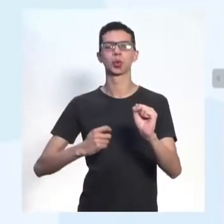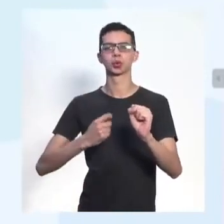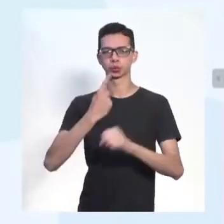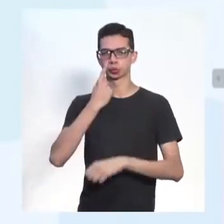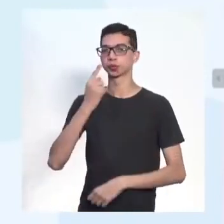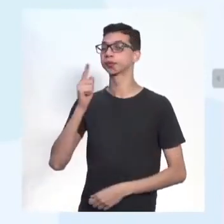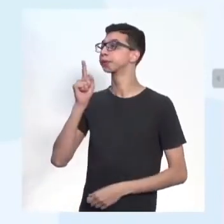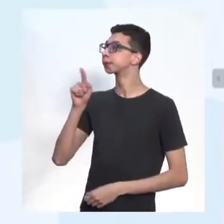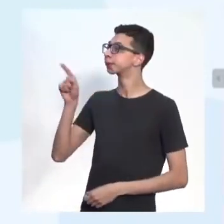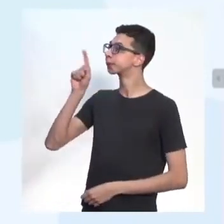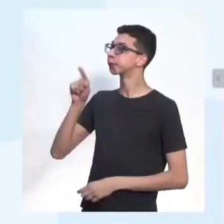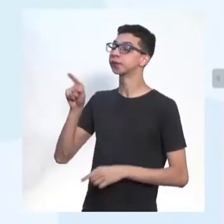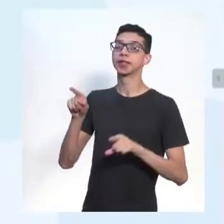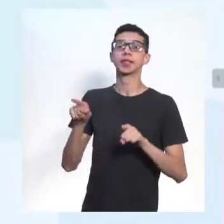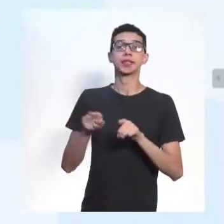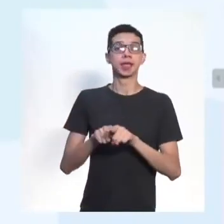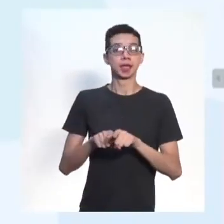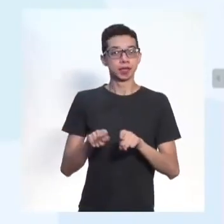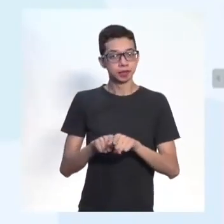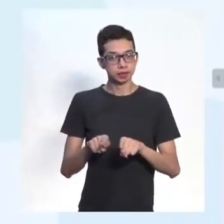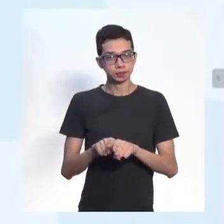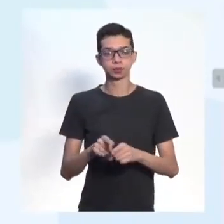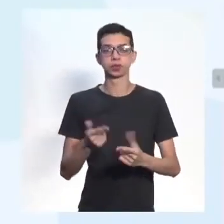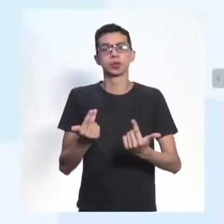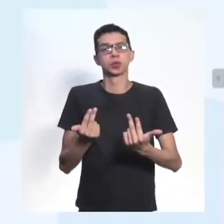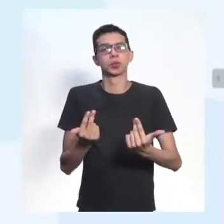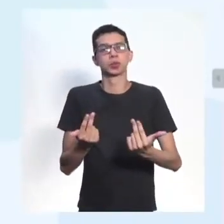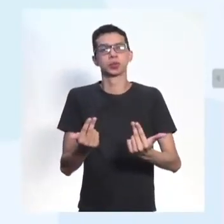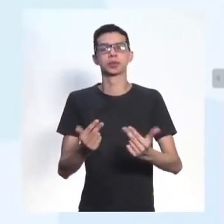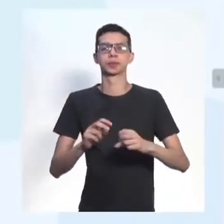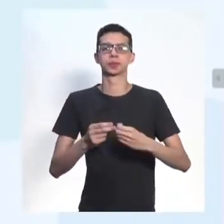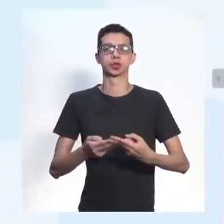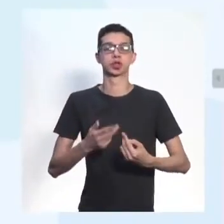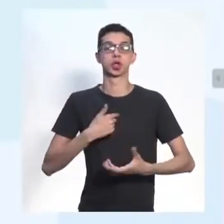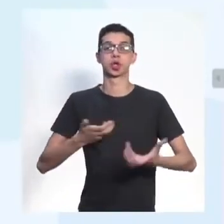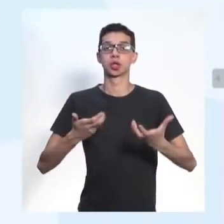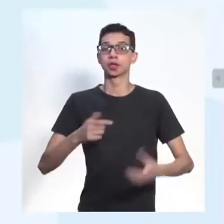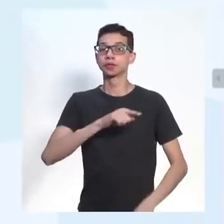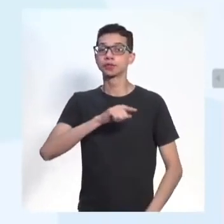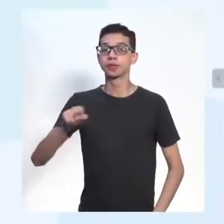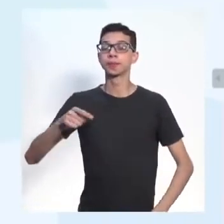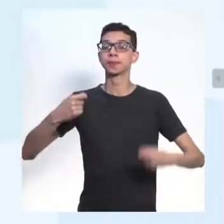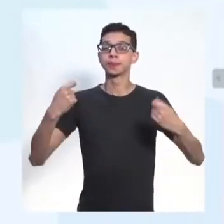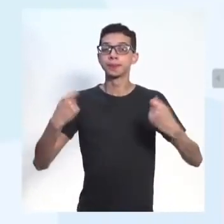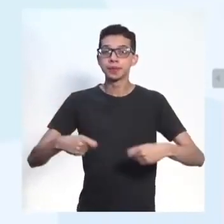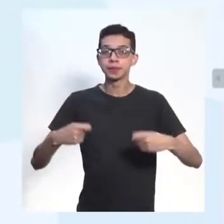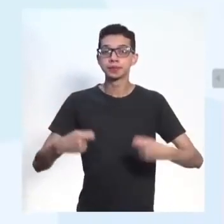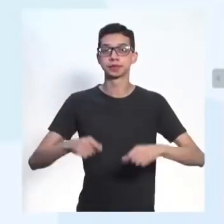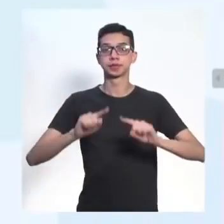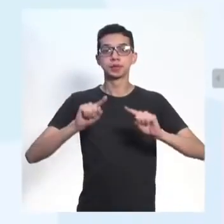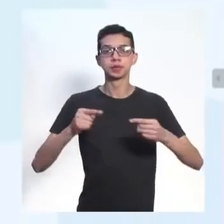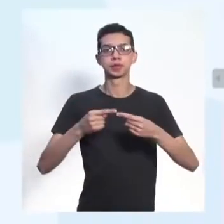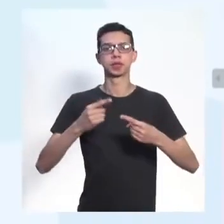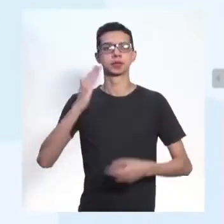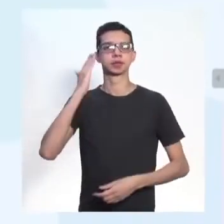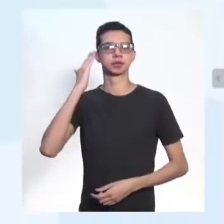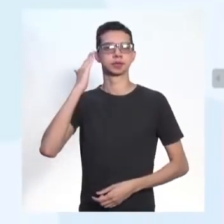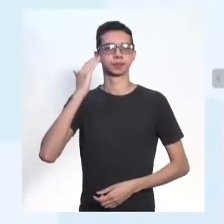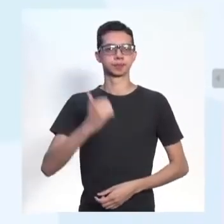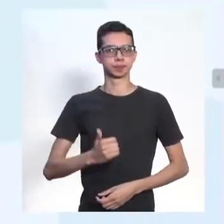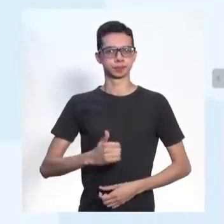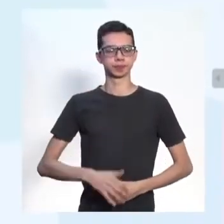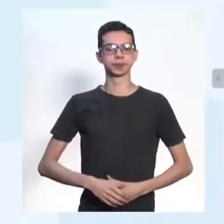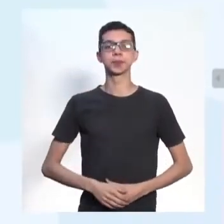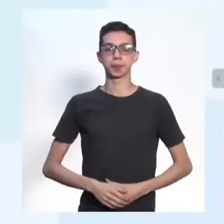ó, também têm a mesma medida. É isso que eu quero que vocês identifiquem e localizem. Esses